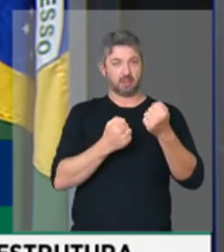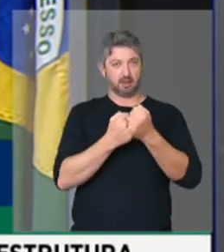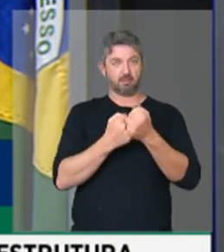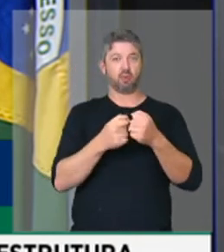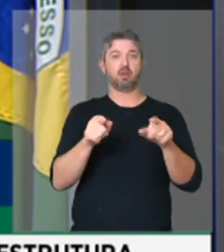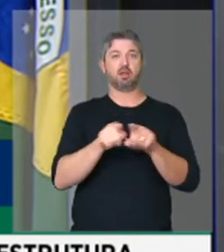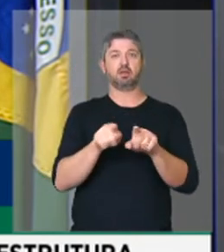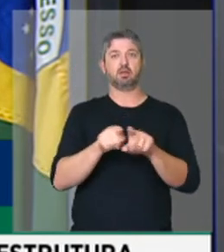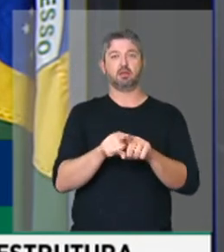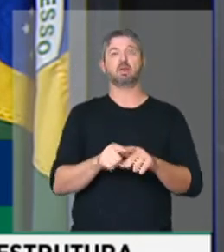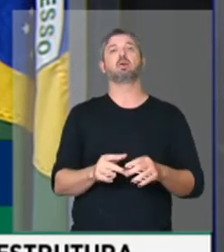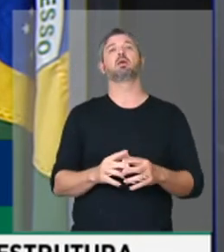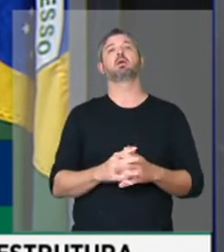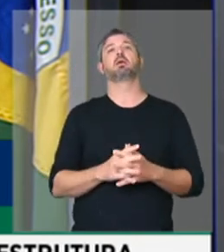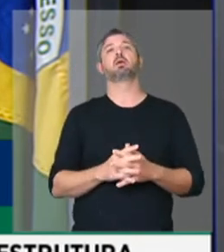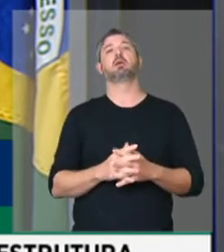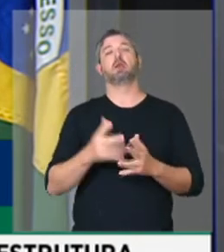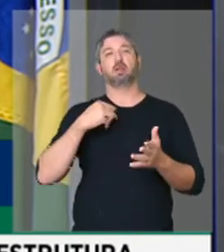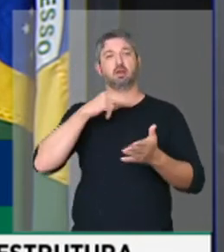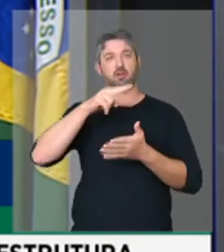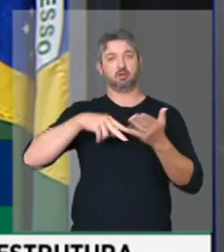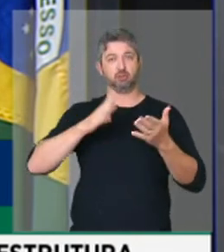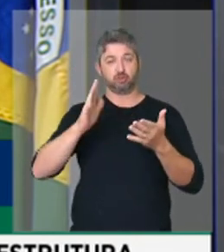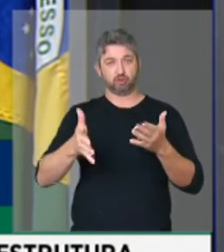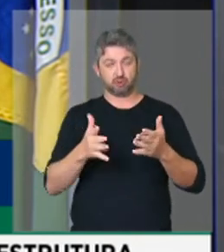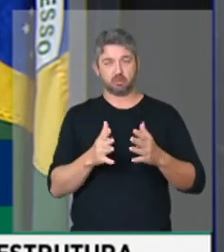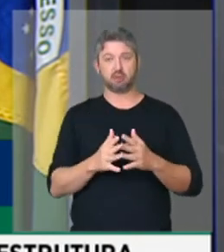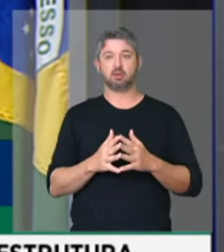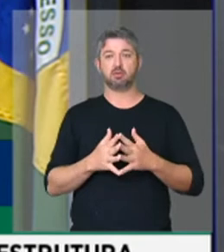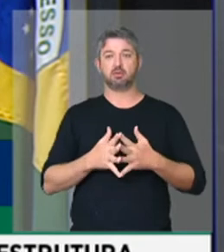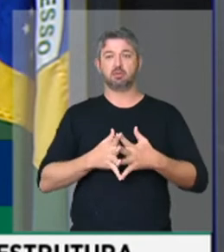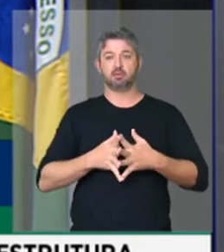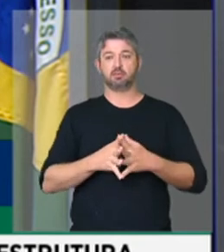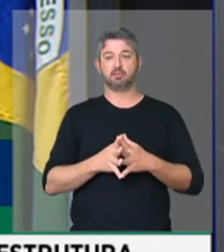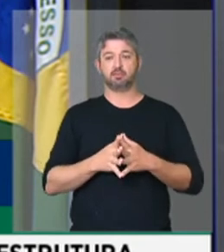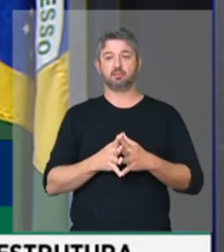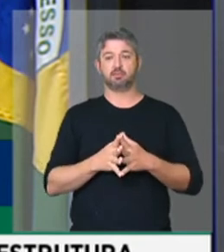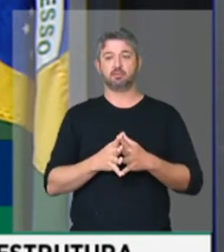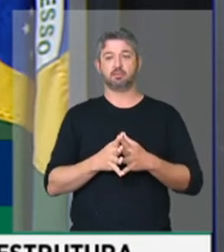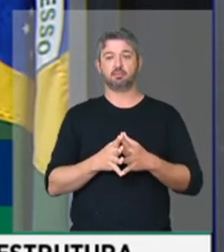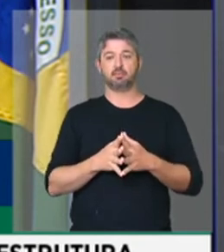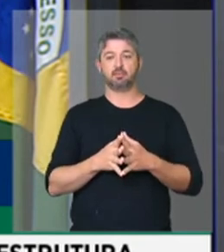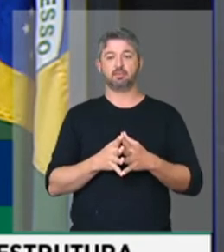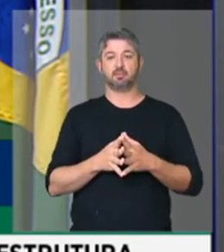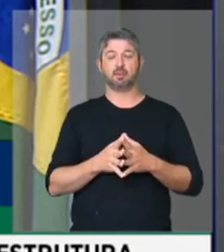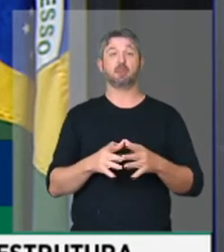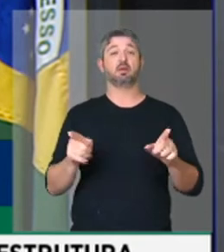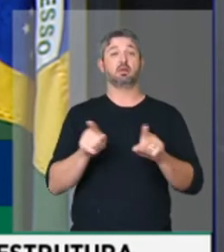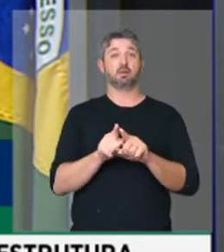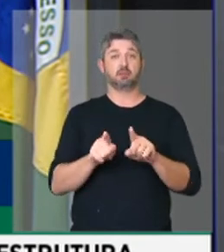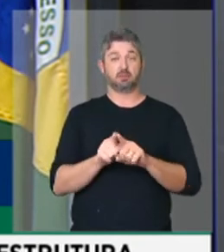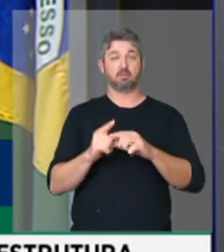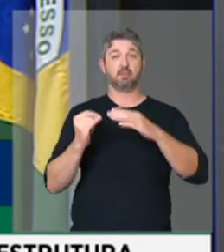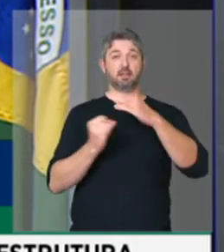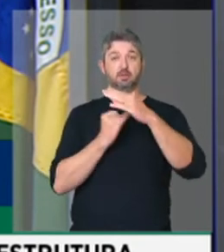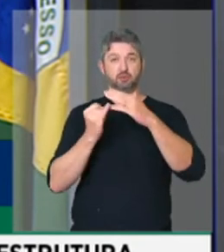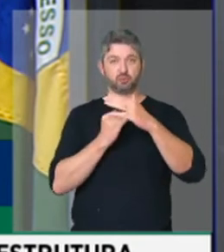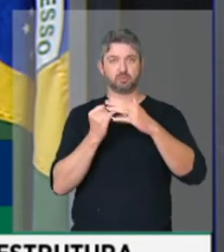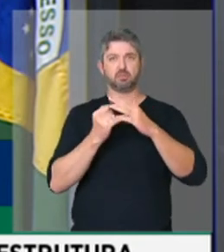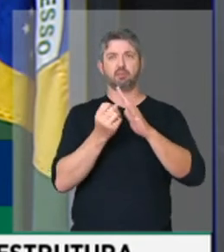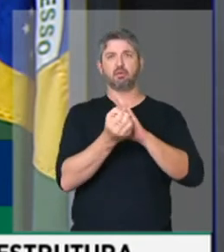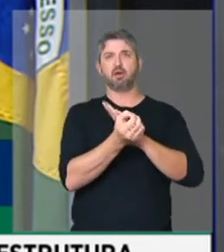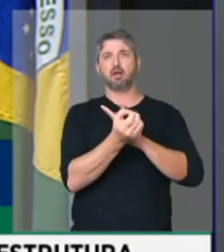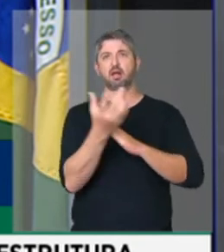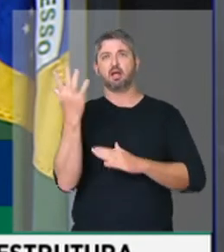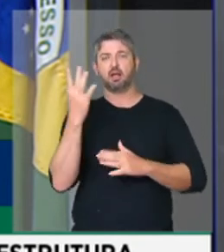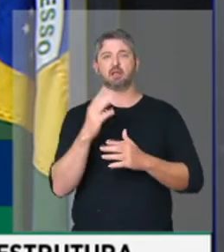já mencionei e li aqui. Quero agradecer também a entidades, foram inúmeras,